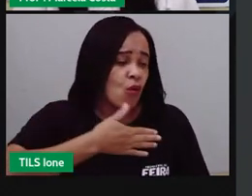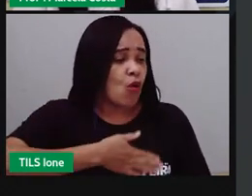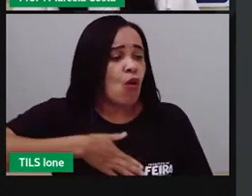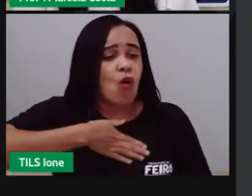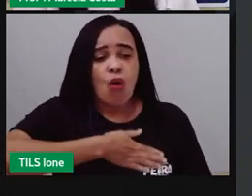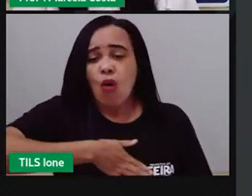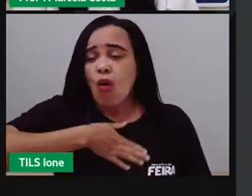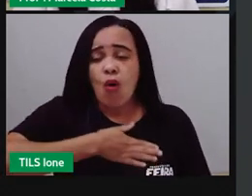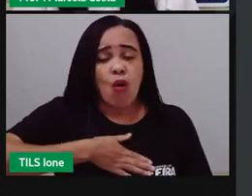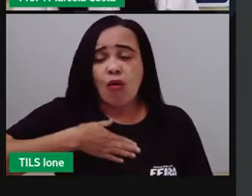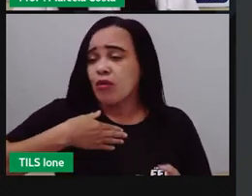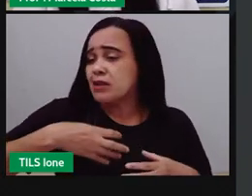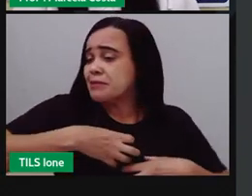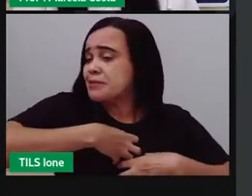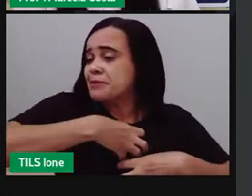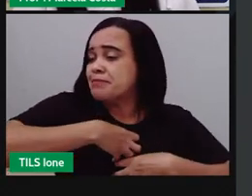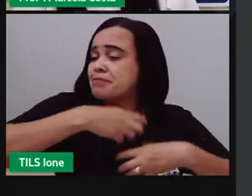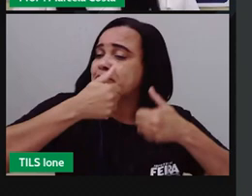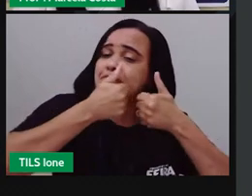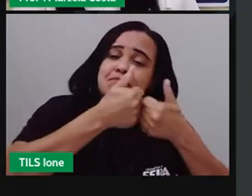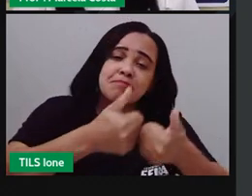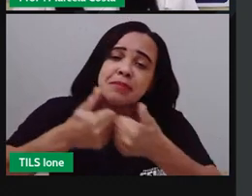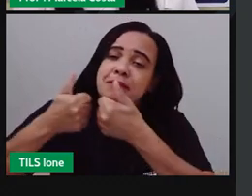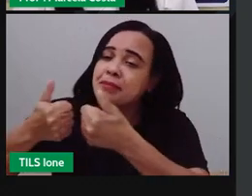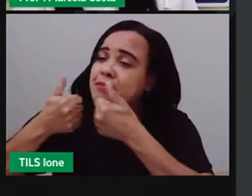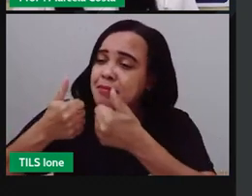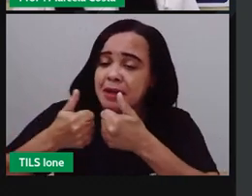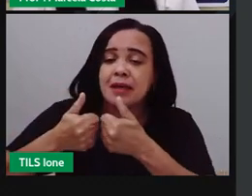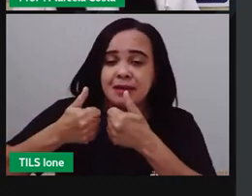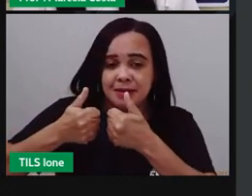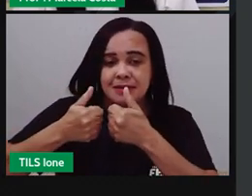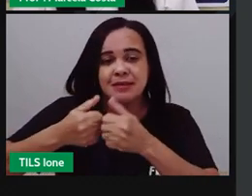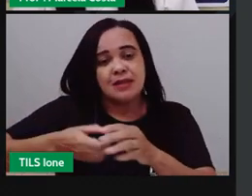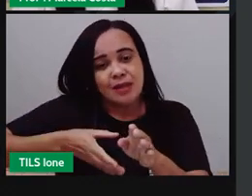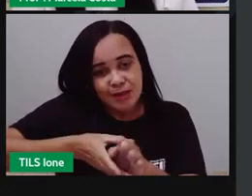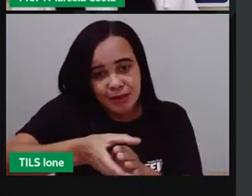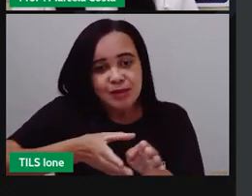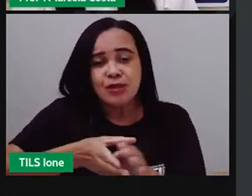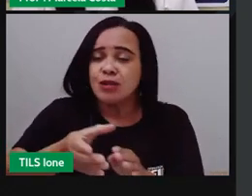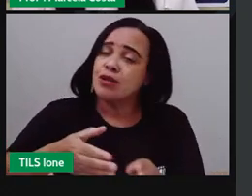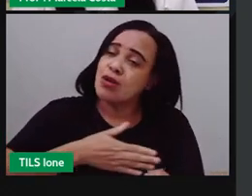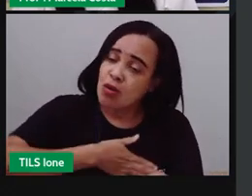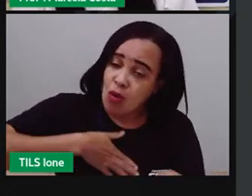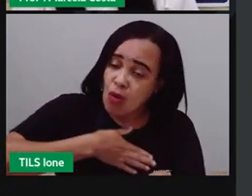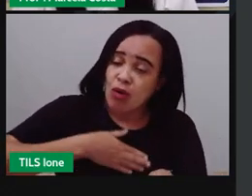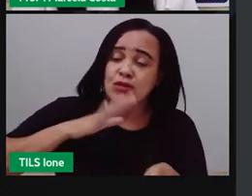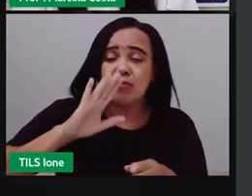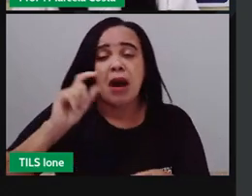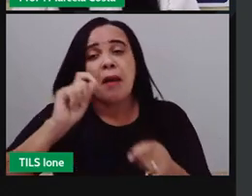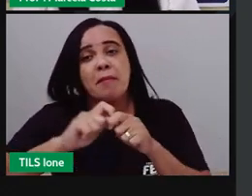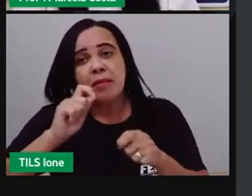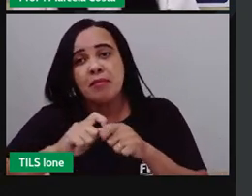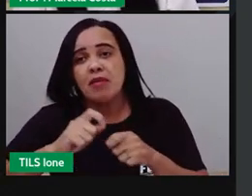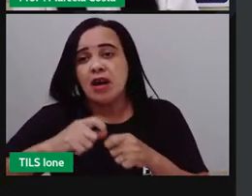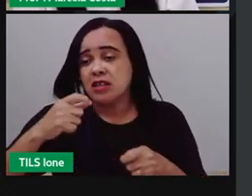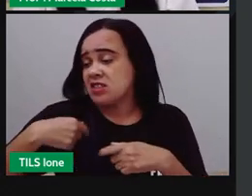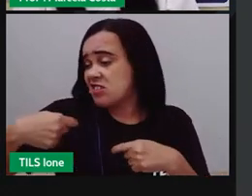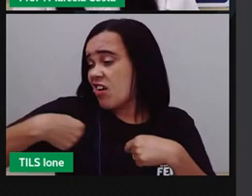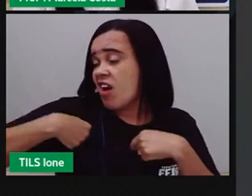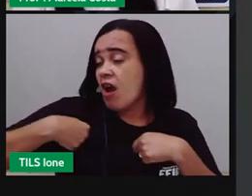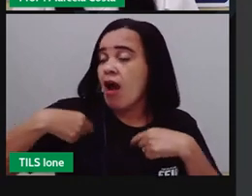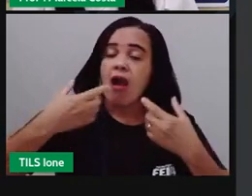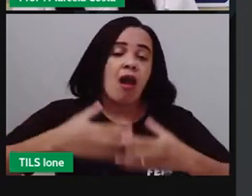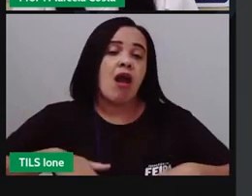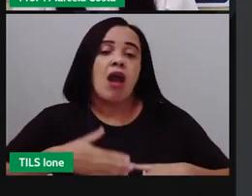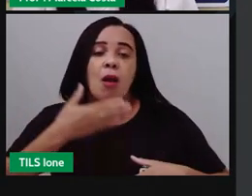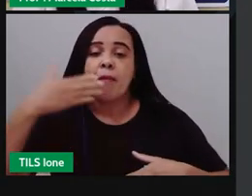isso faço bem. Eu gosto dos bons conselhos, mas faço o que me convém. Quem não agrada a si mesmo,